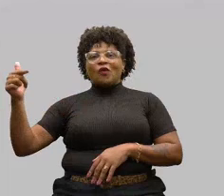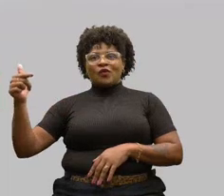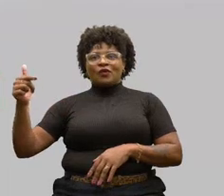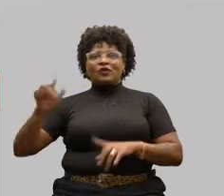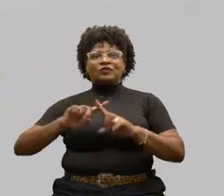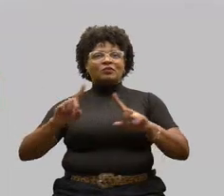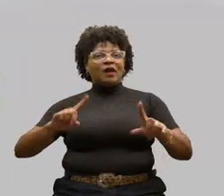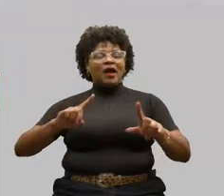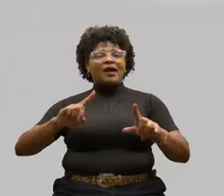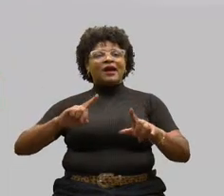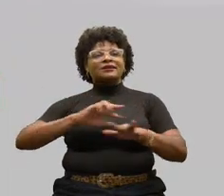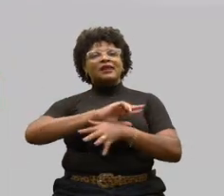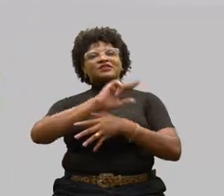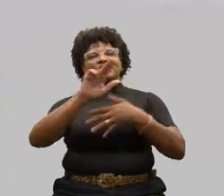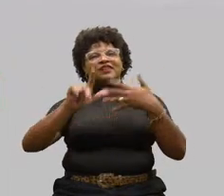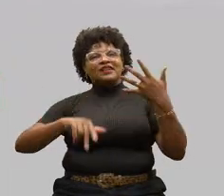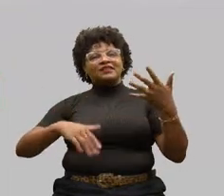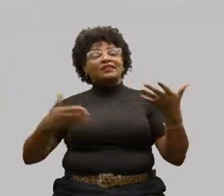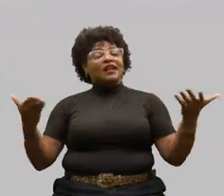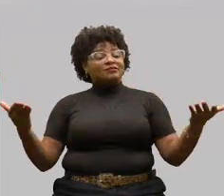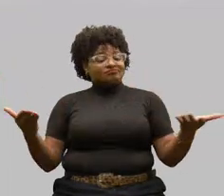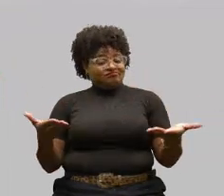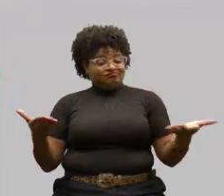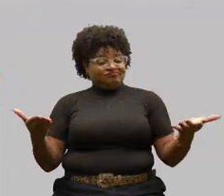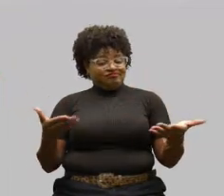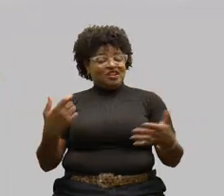participar enquanto enquanto